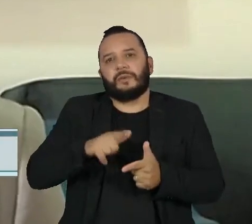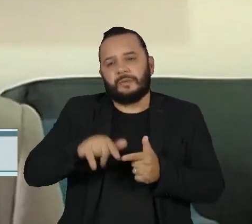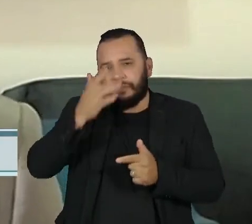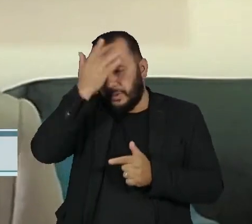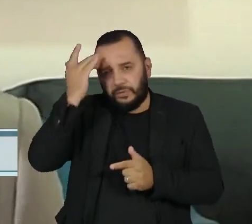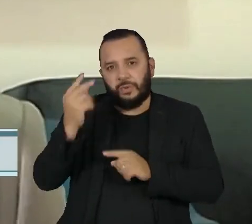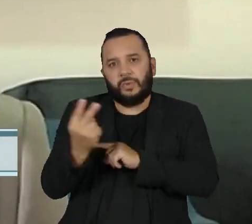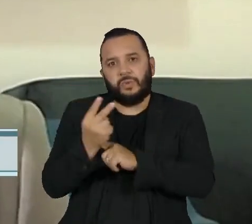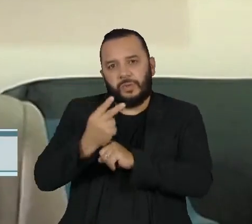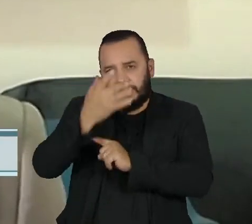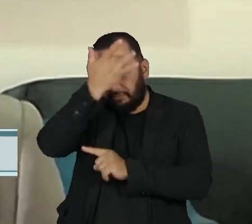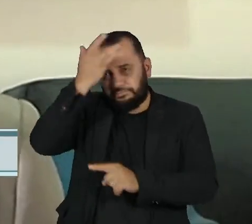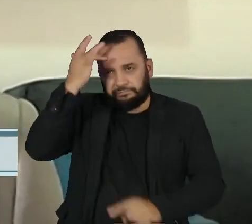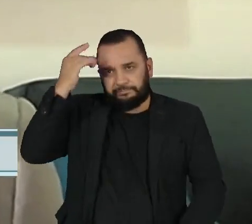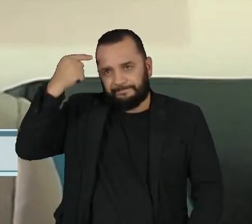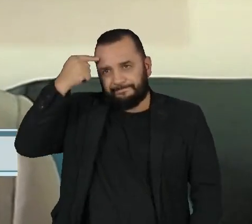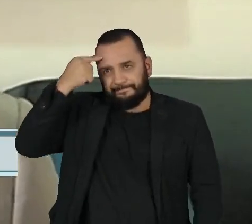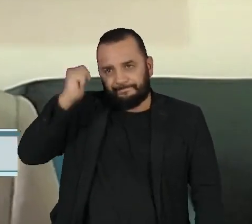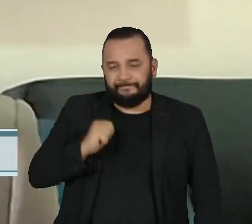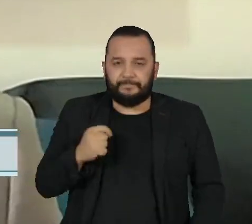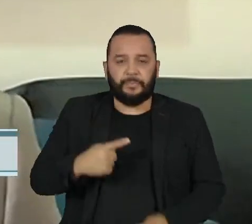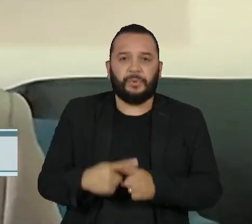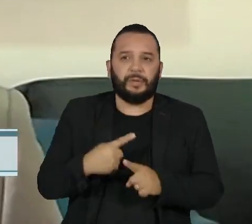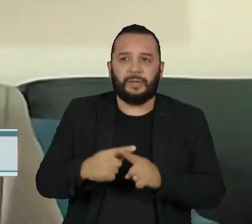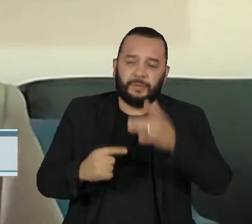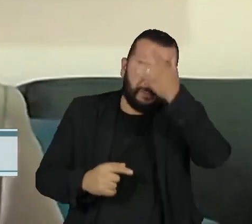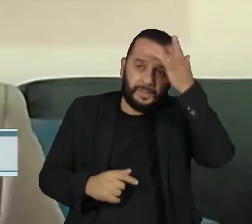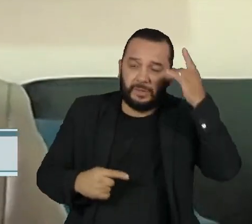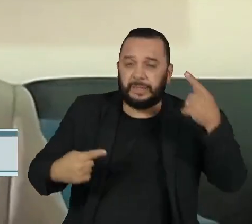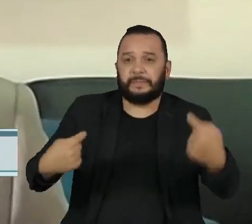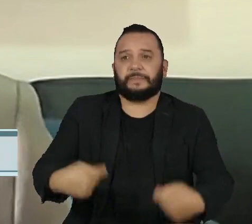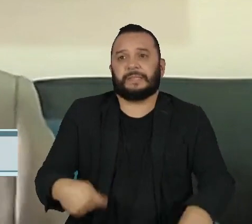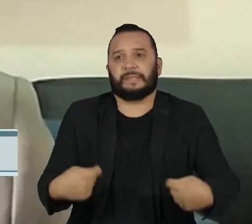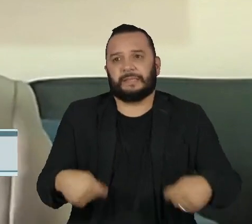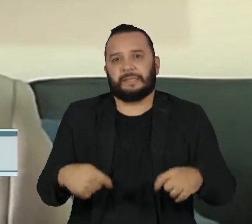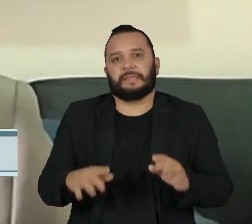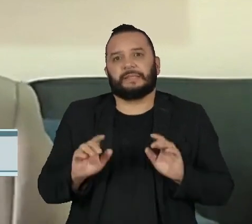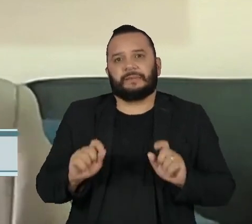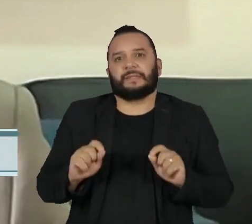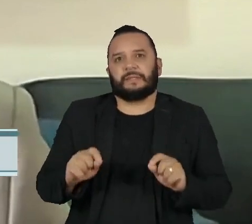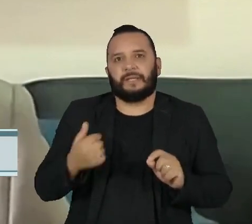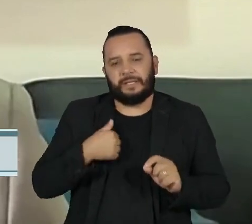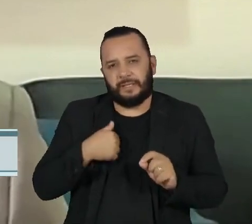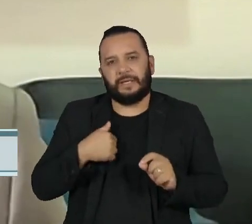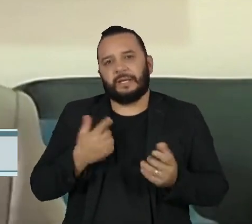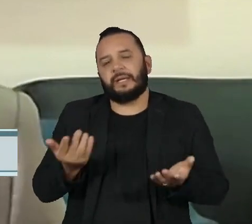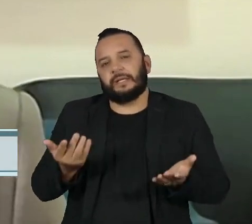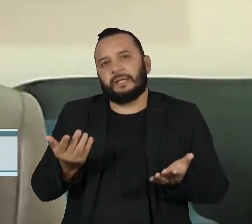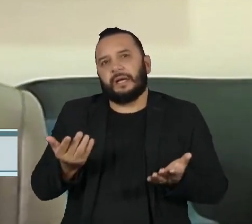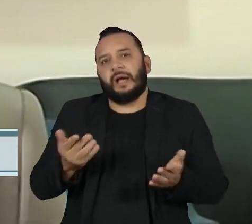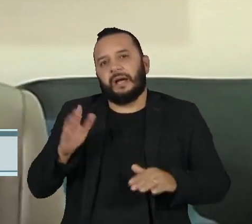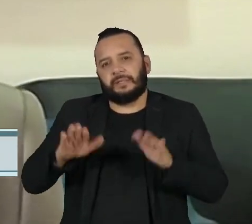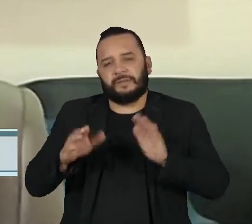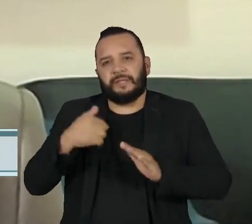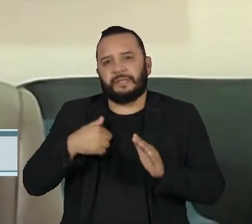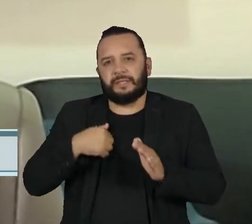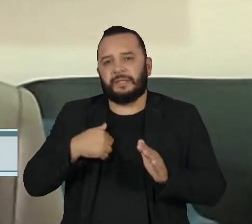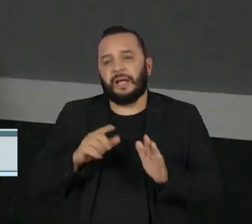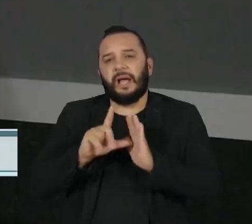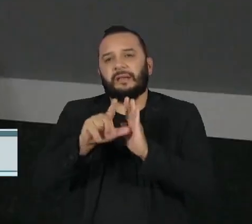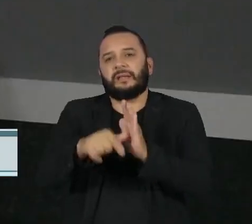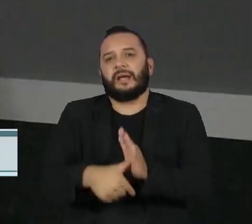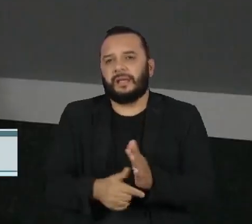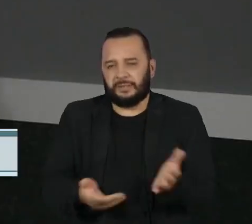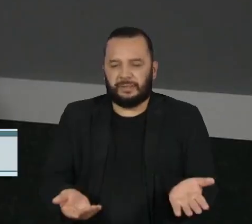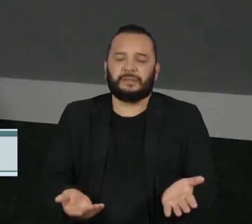saúde mental, porque isso faz com que a pessoa que precisa atrase a sua chegada, muitas vezes até por anos.